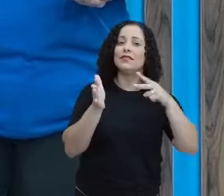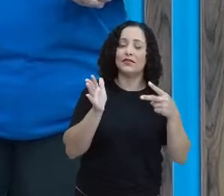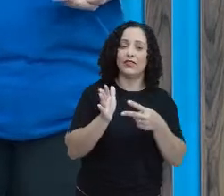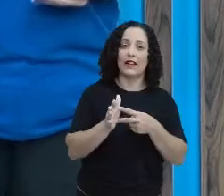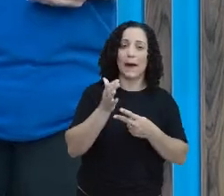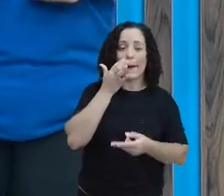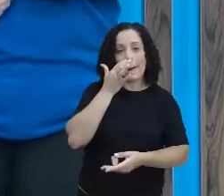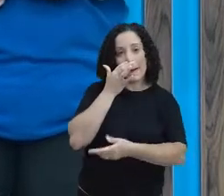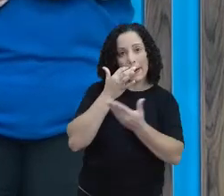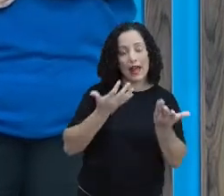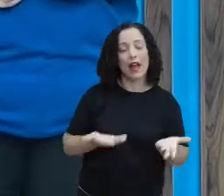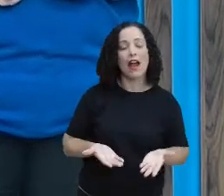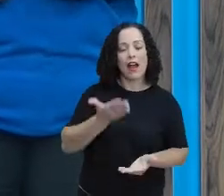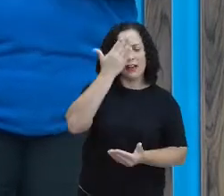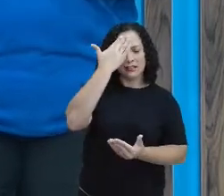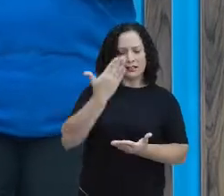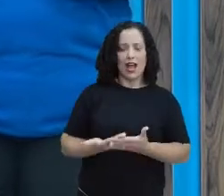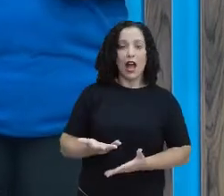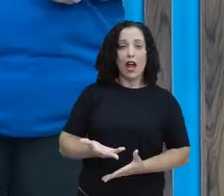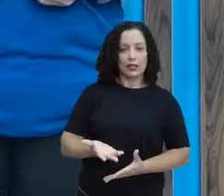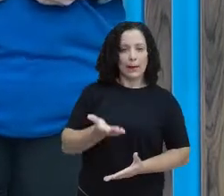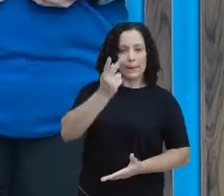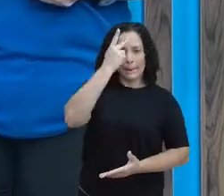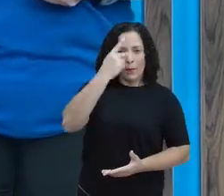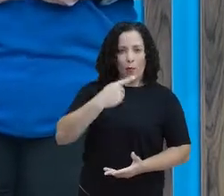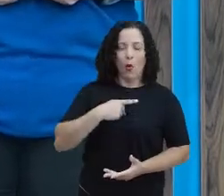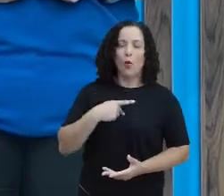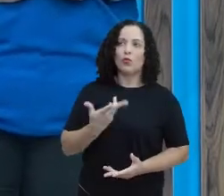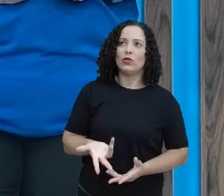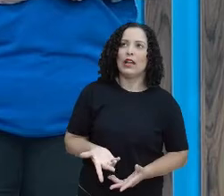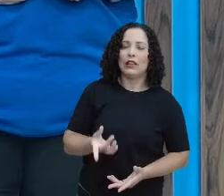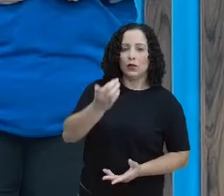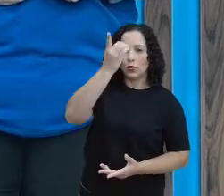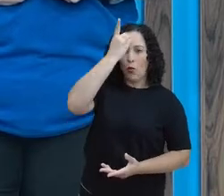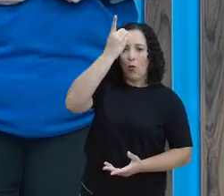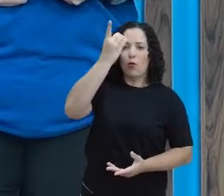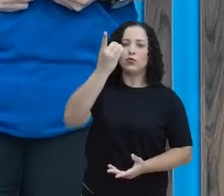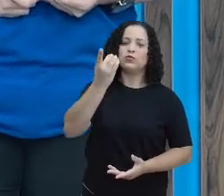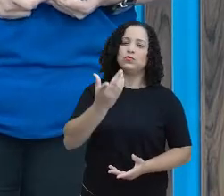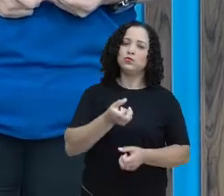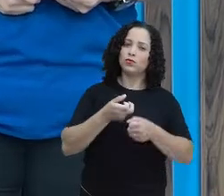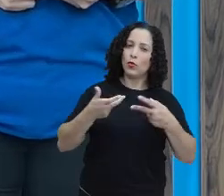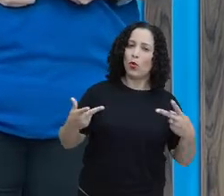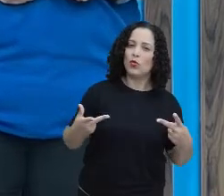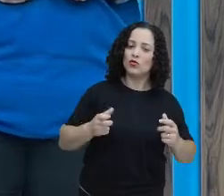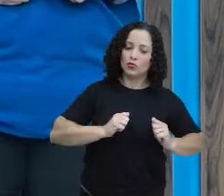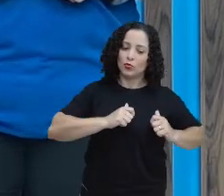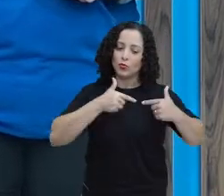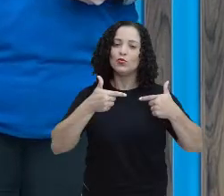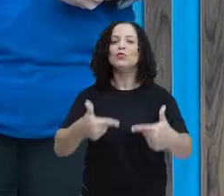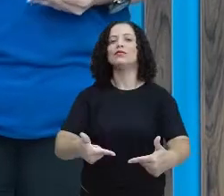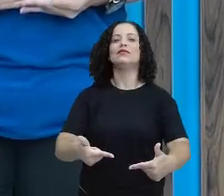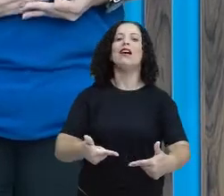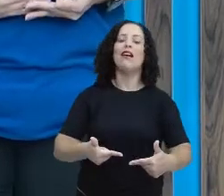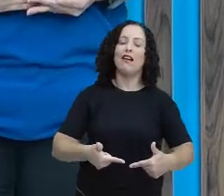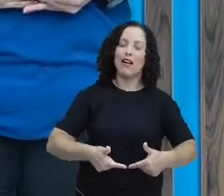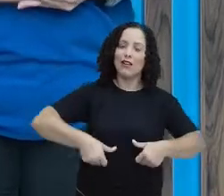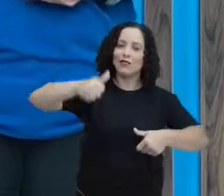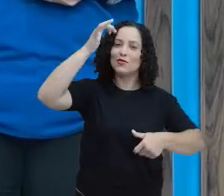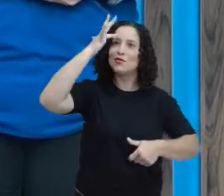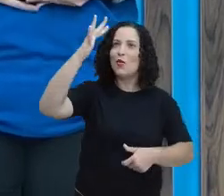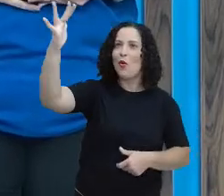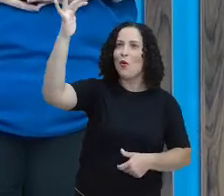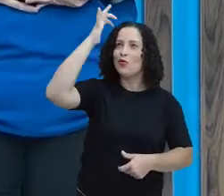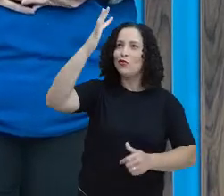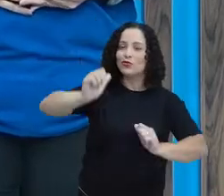só, acredite em você, acredite no seu dom, no seu talento, né? Vá em frente, corra atrás dos